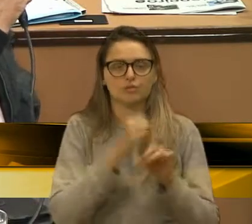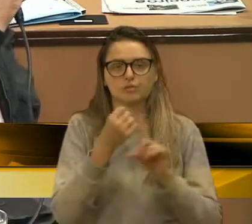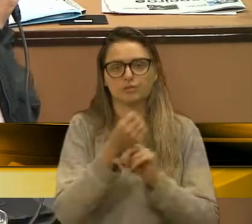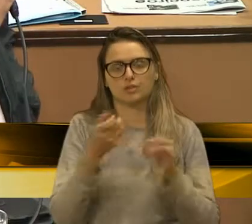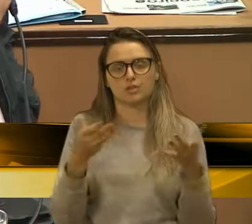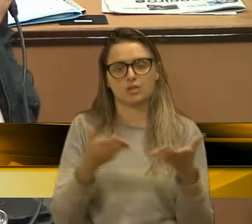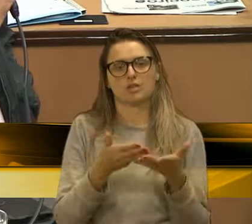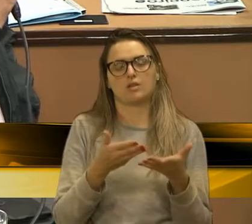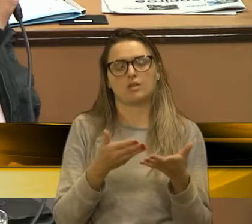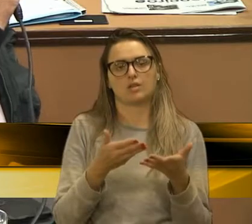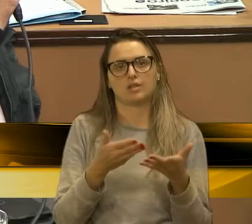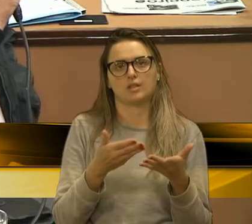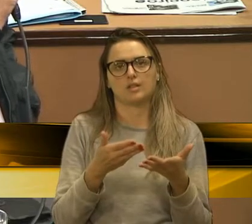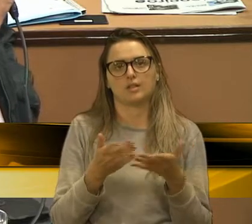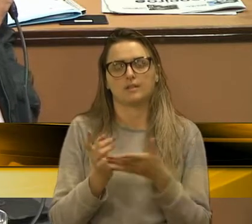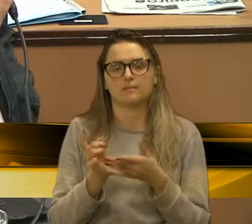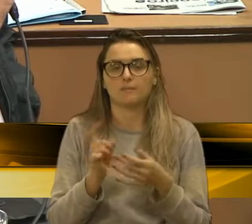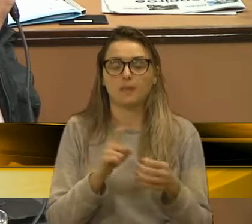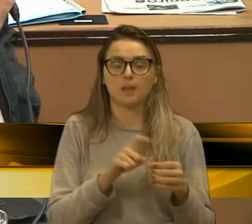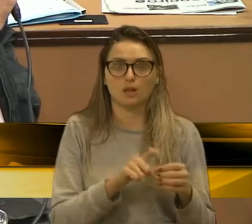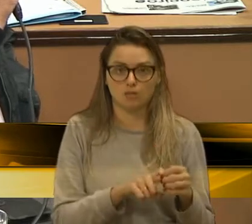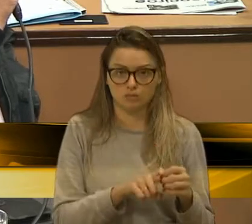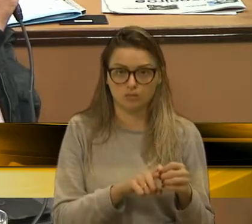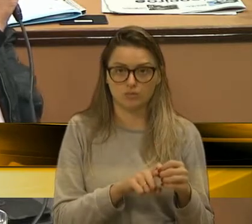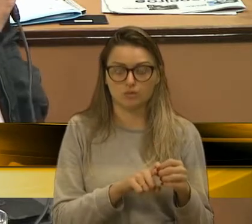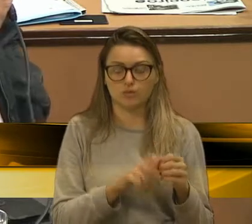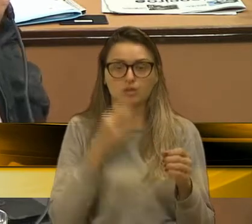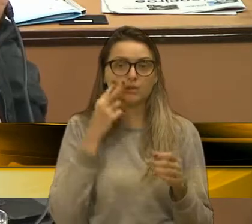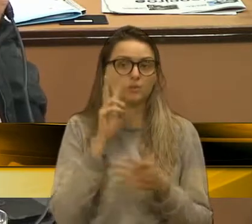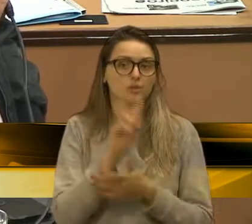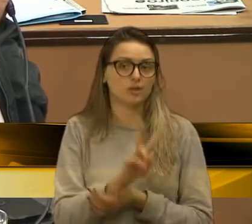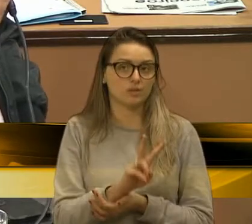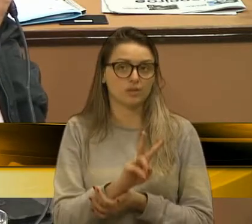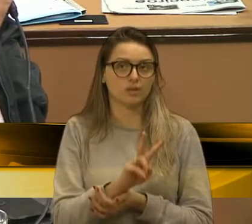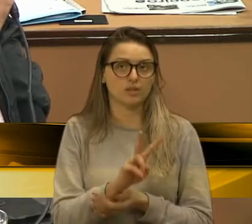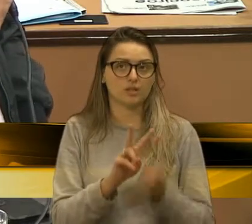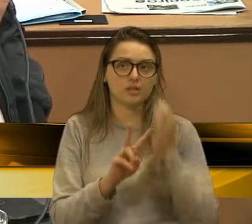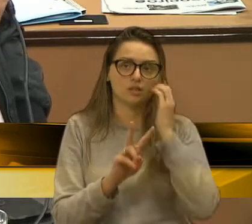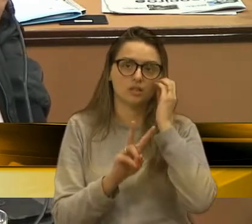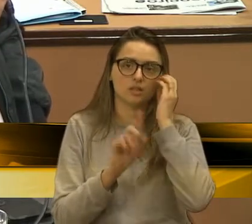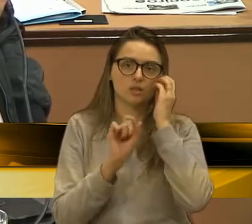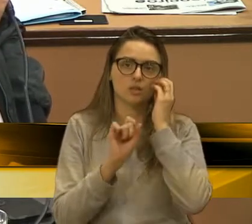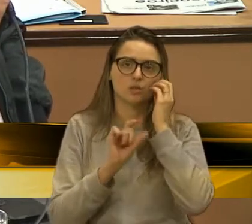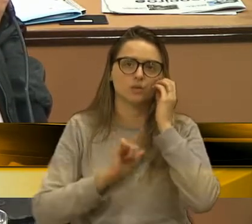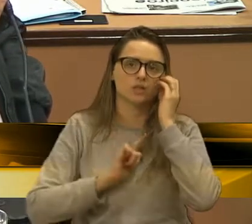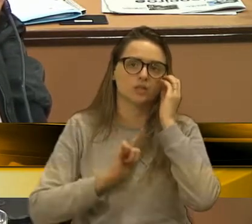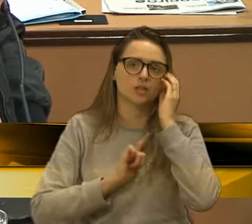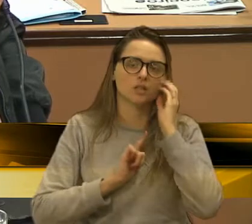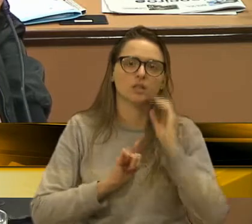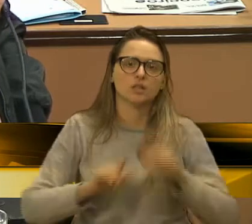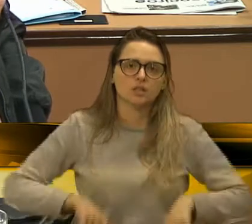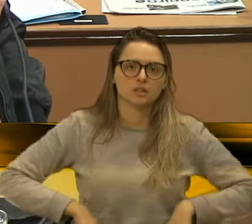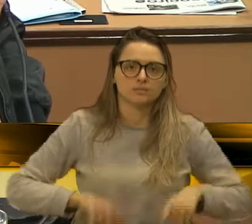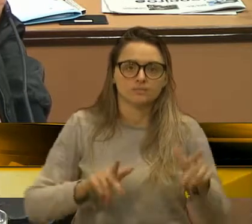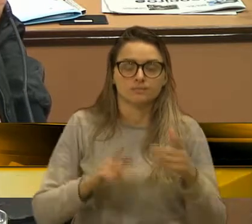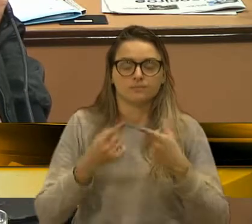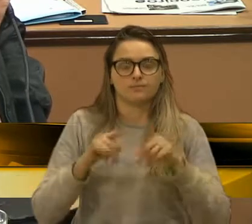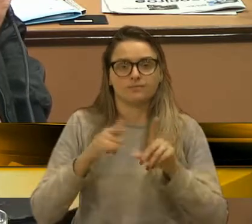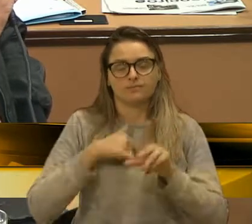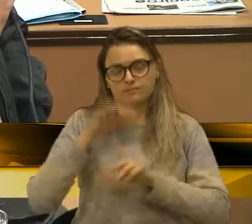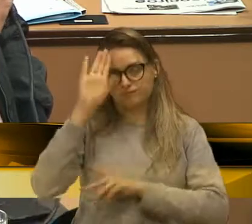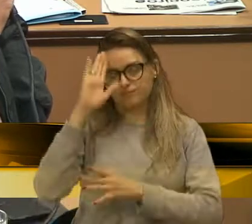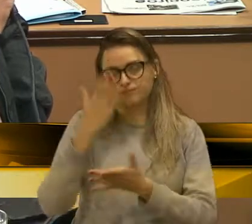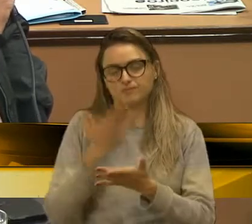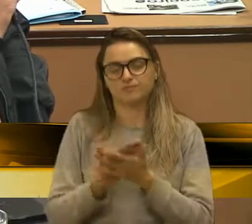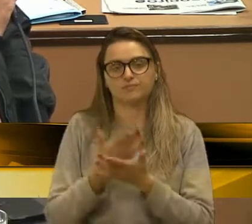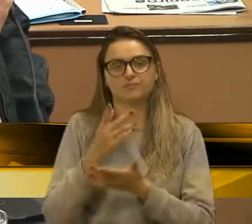agora de volta para ver o impacto que tem de despesas, mas eu acredito que os vereadores têm